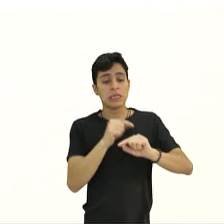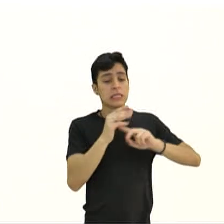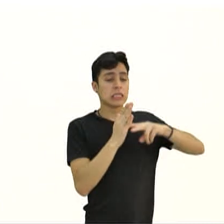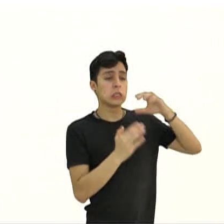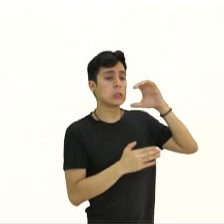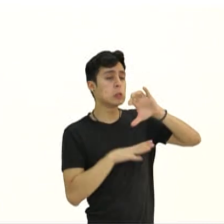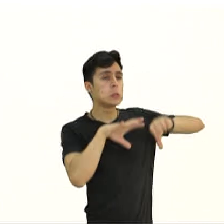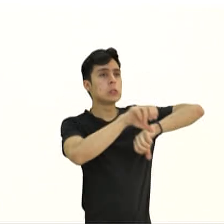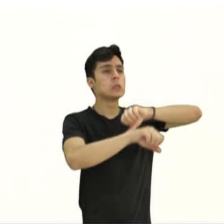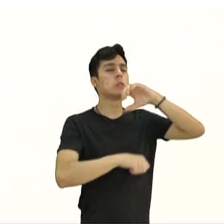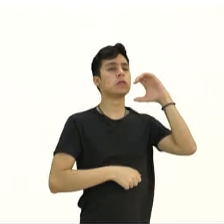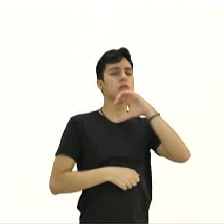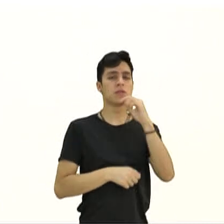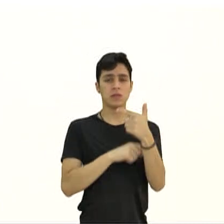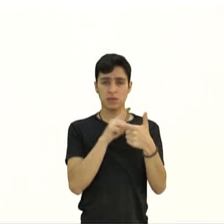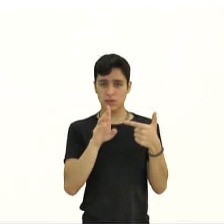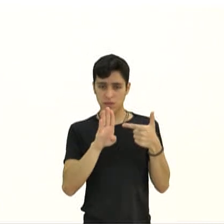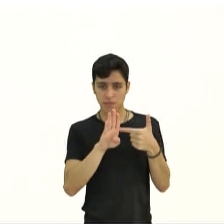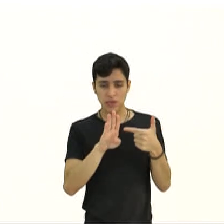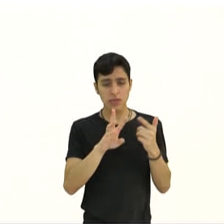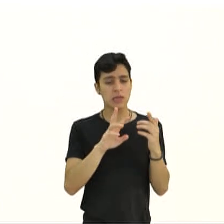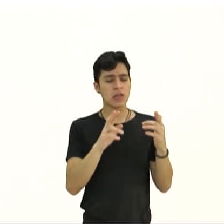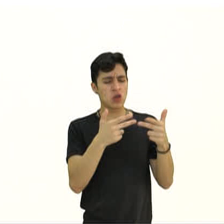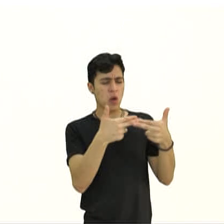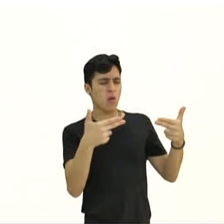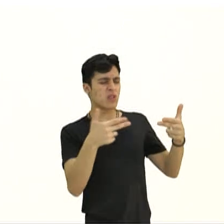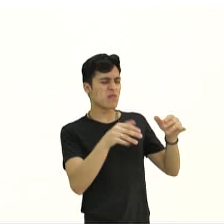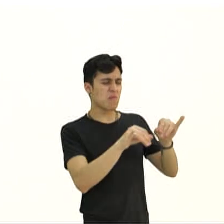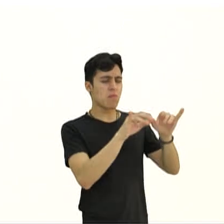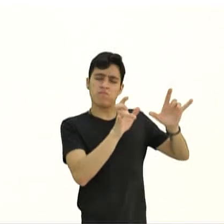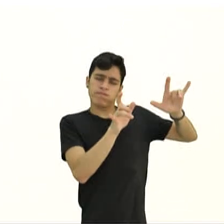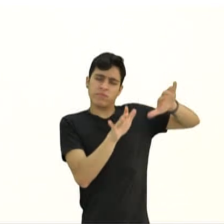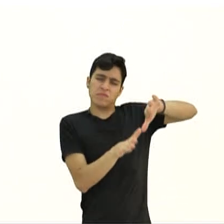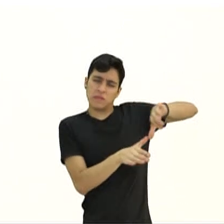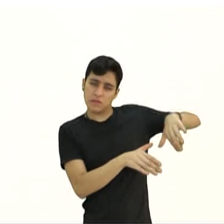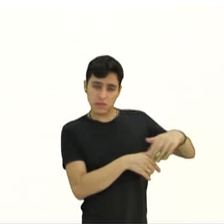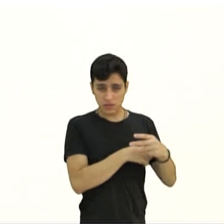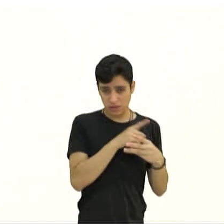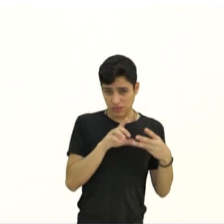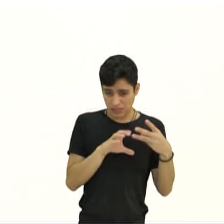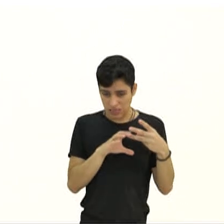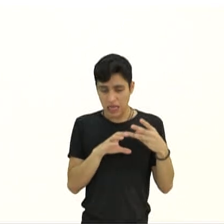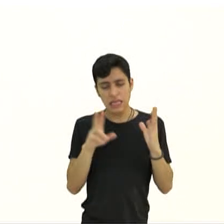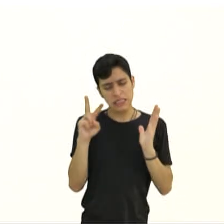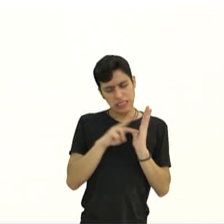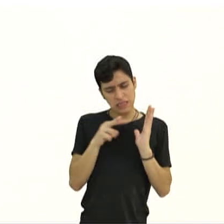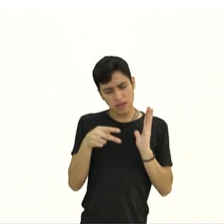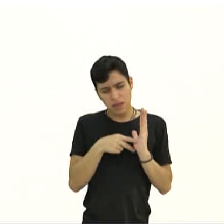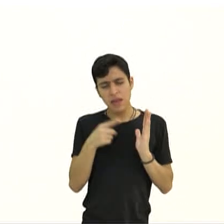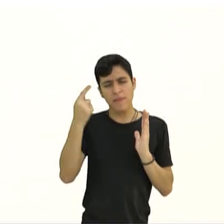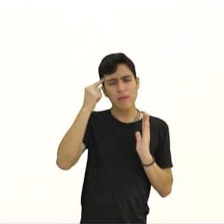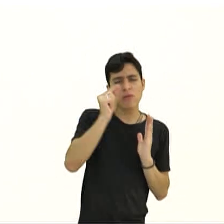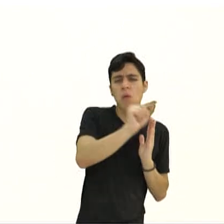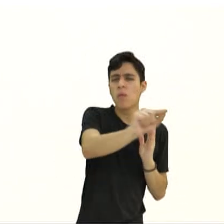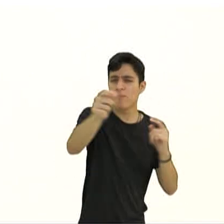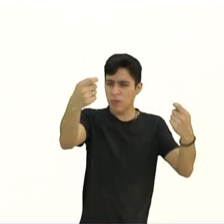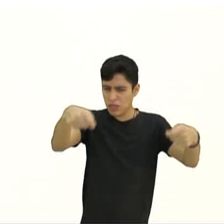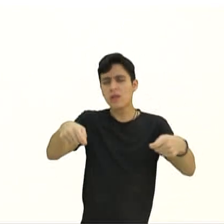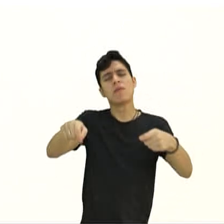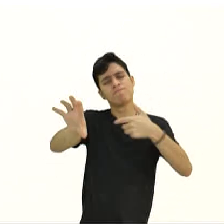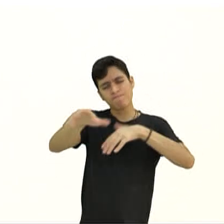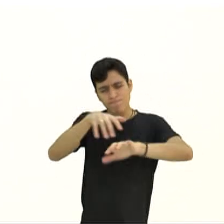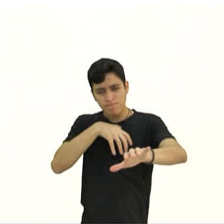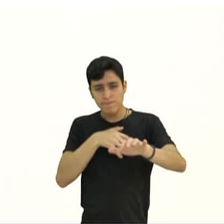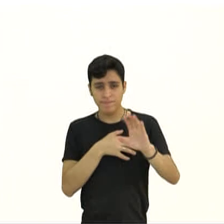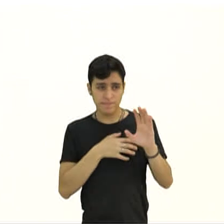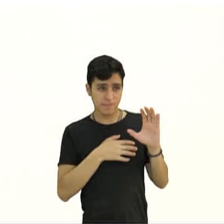logo. B. Renunciar a bens supérfluos. C. Considerar as necessidades dos outros. D.